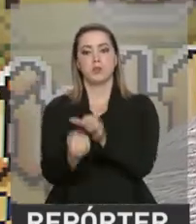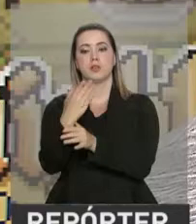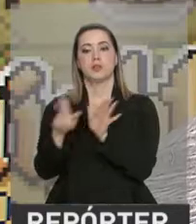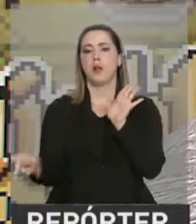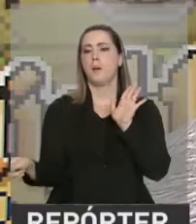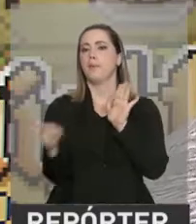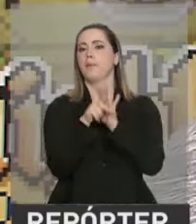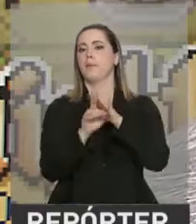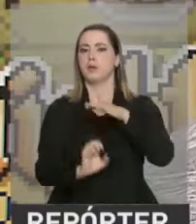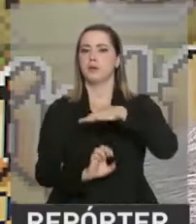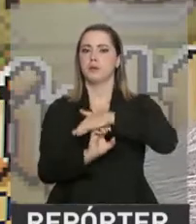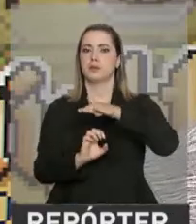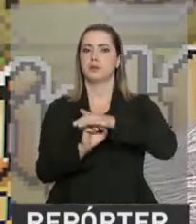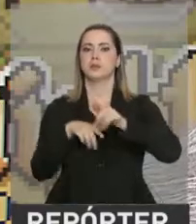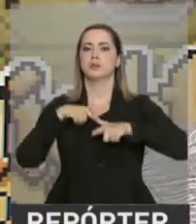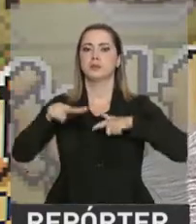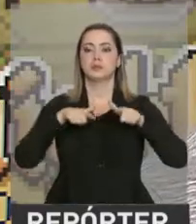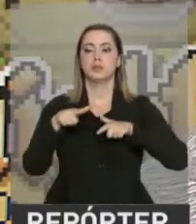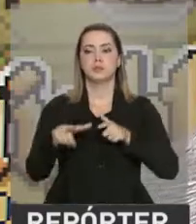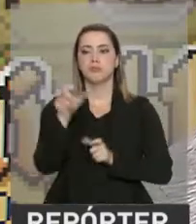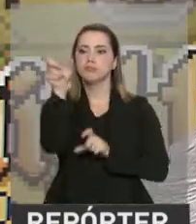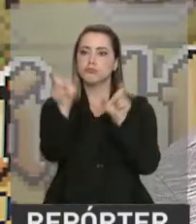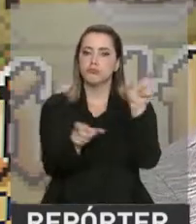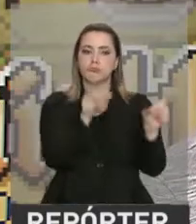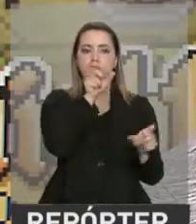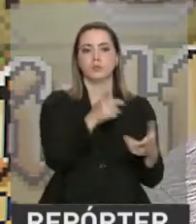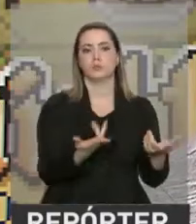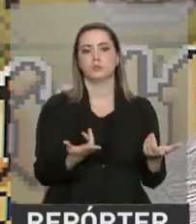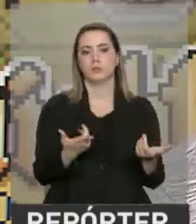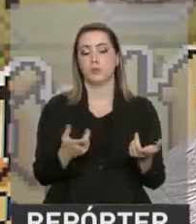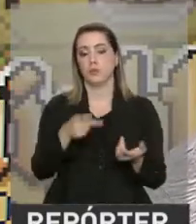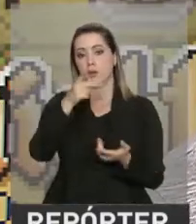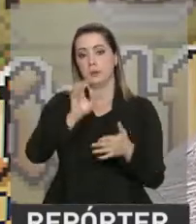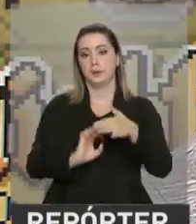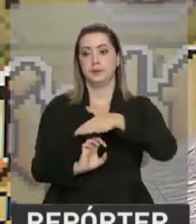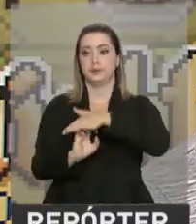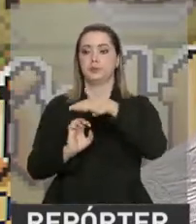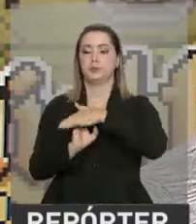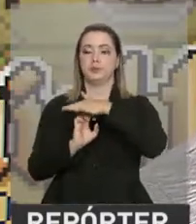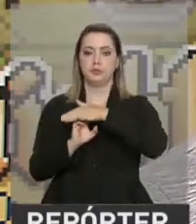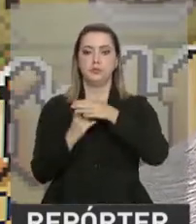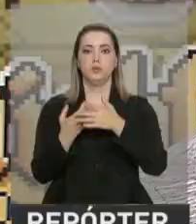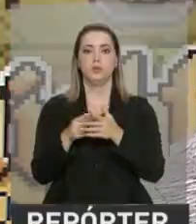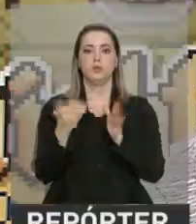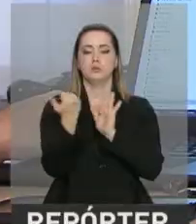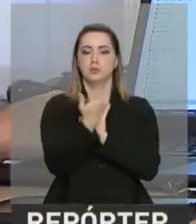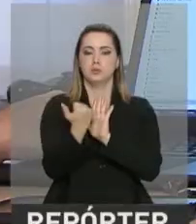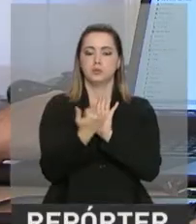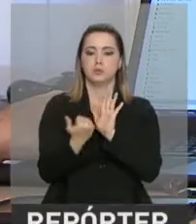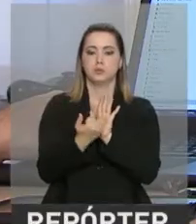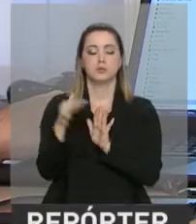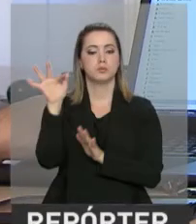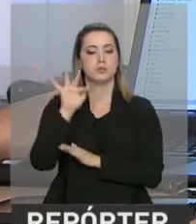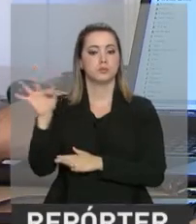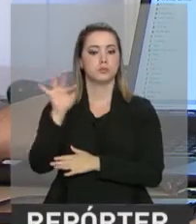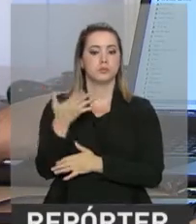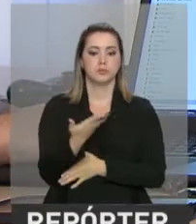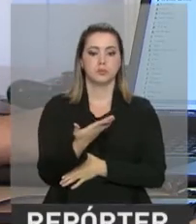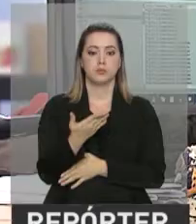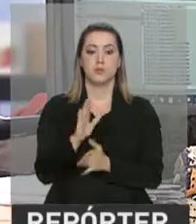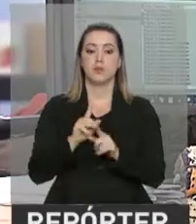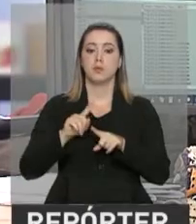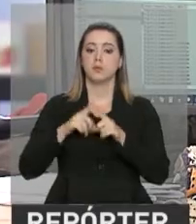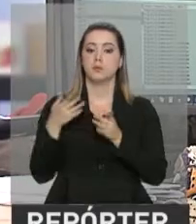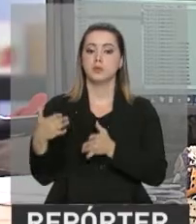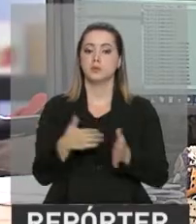empresa e trabalhar com clientes e não clientes comerciais e projetos de faculdade também mas o caminho até se transformar em uma